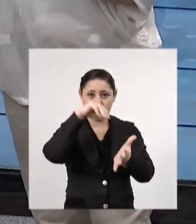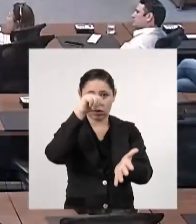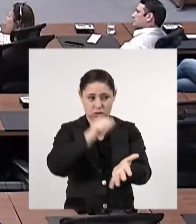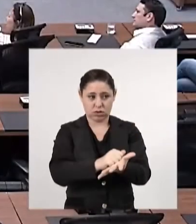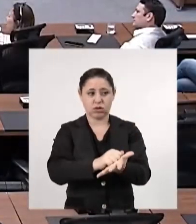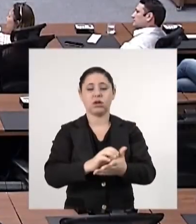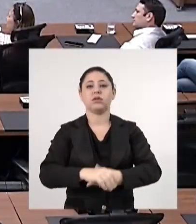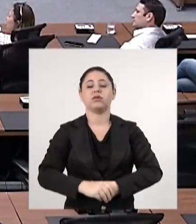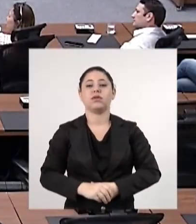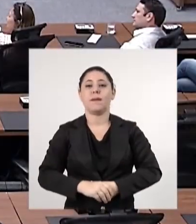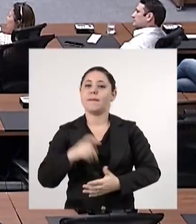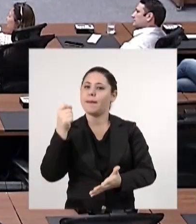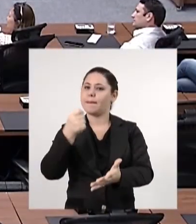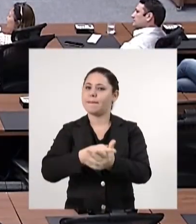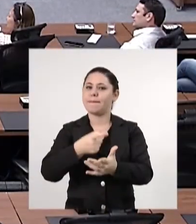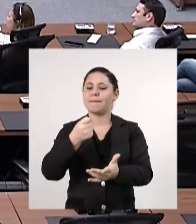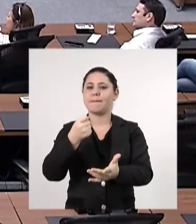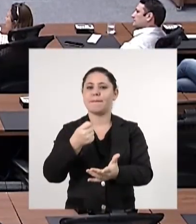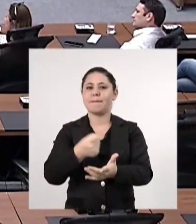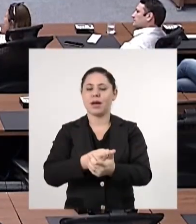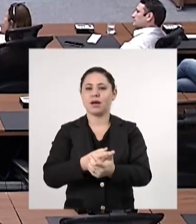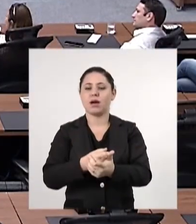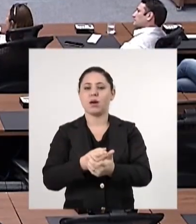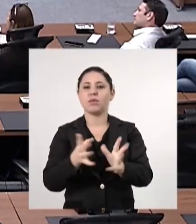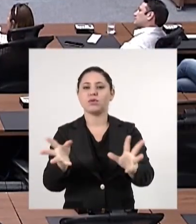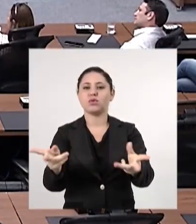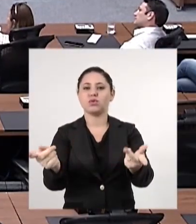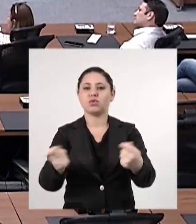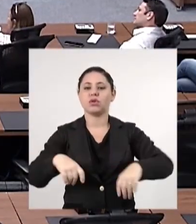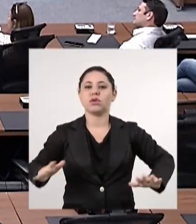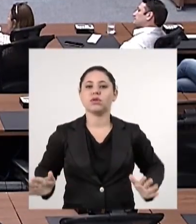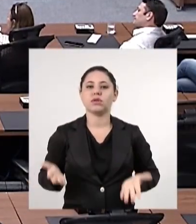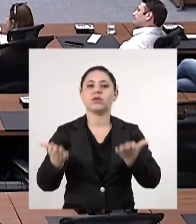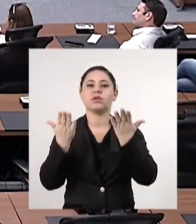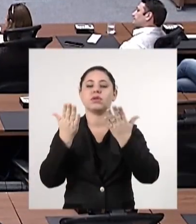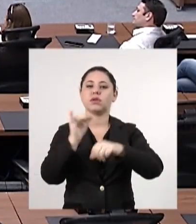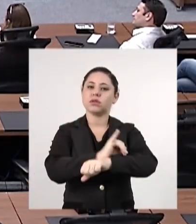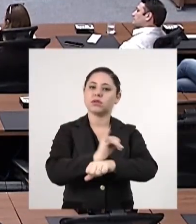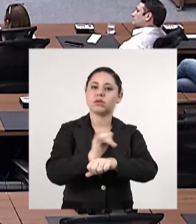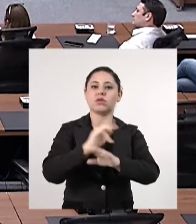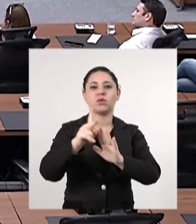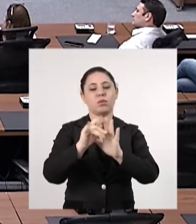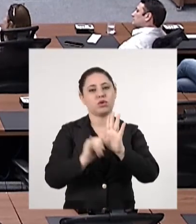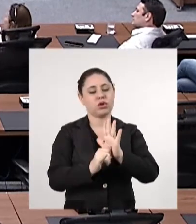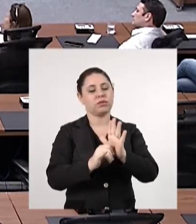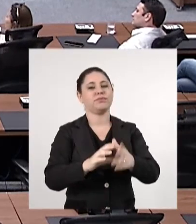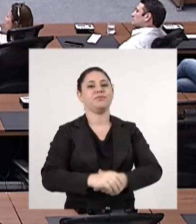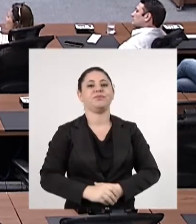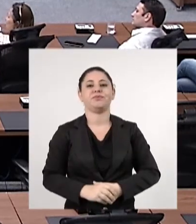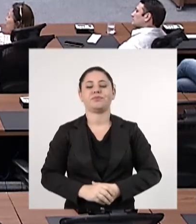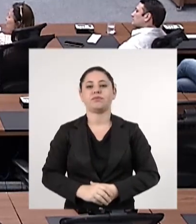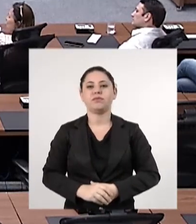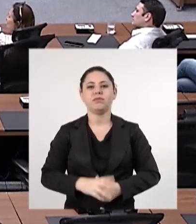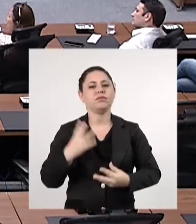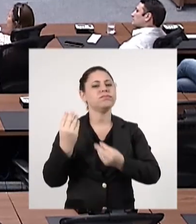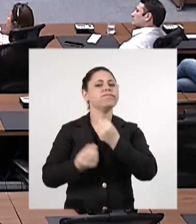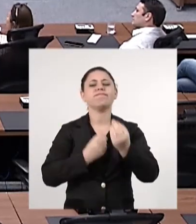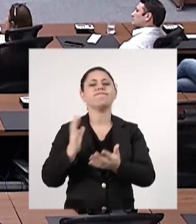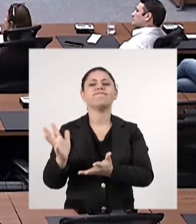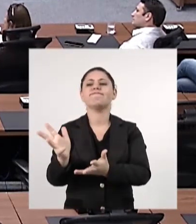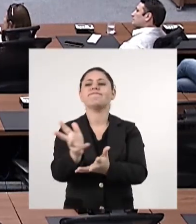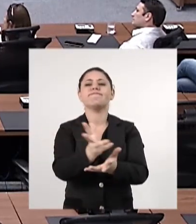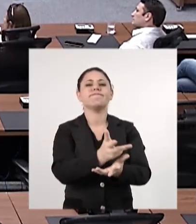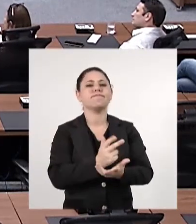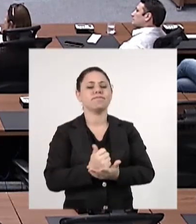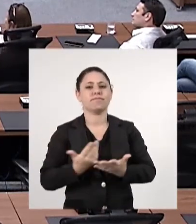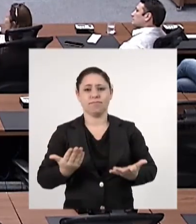cadastrada, por pagamento por desempenho e incentivos a estratégias e programas. Como é que vai ser essa